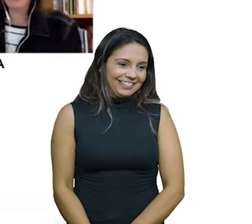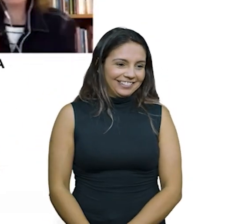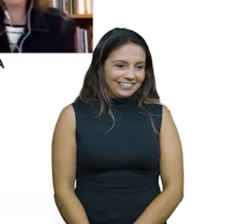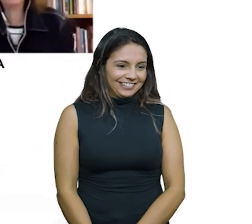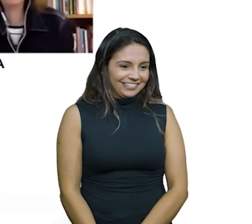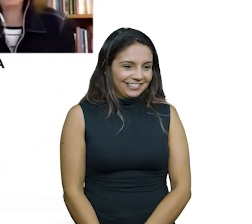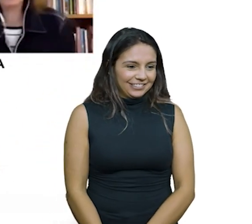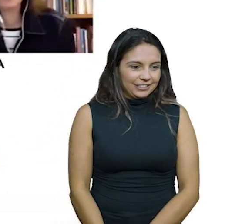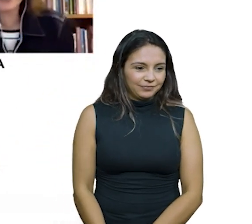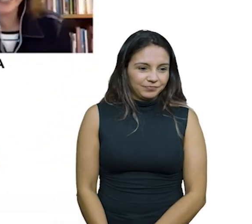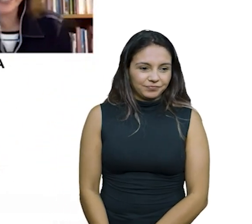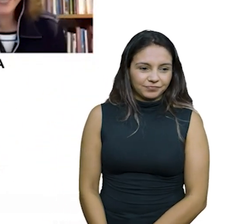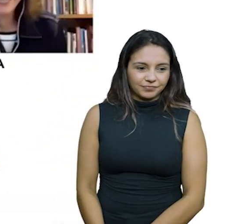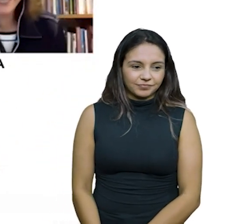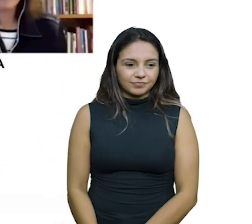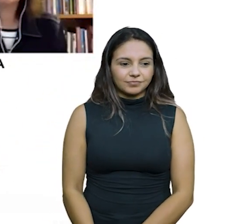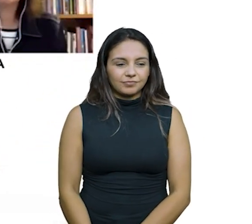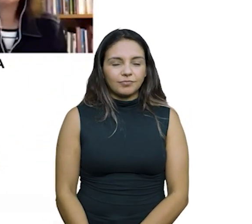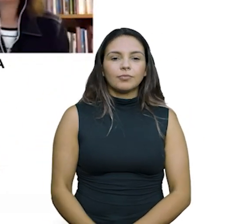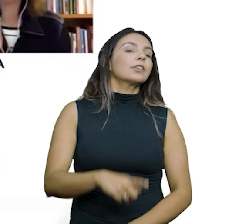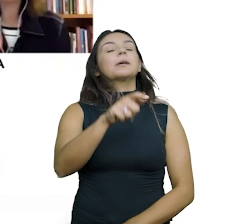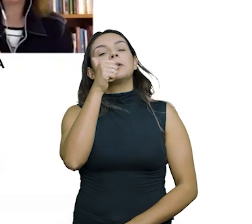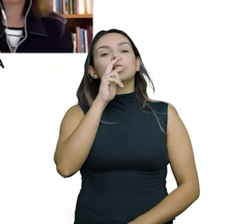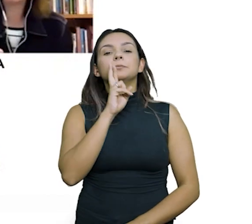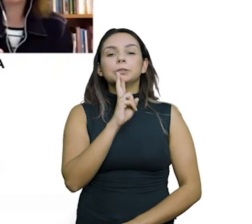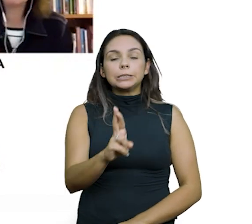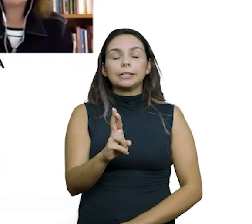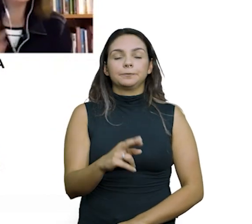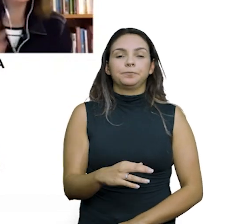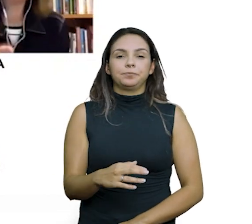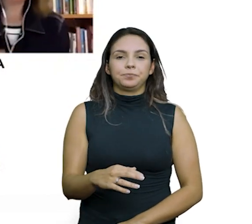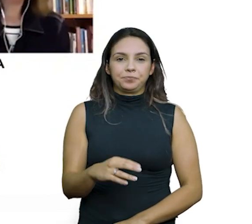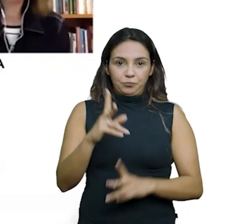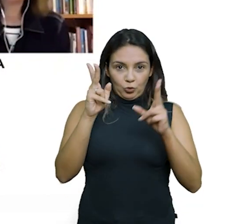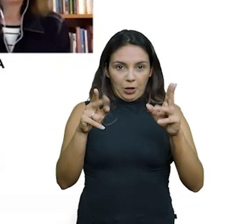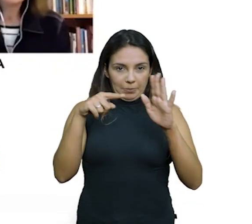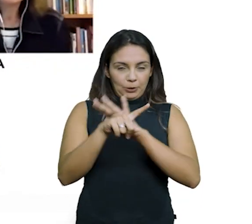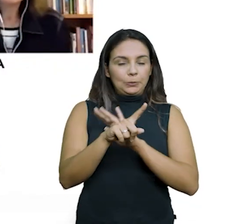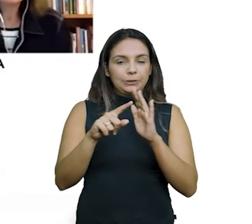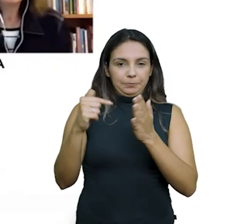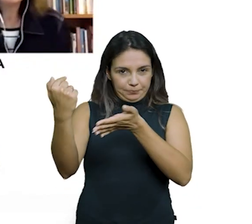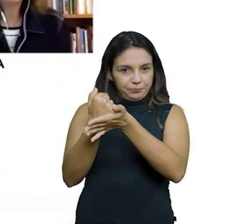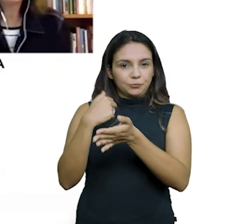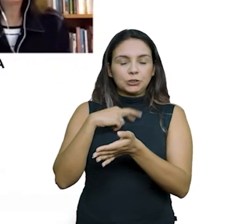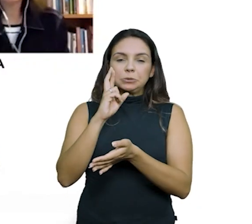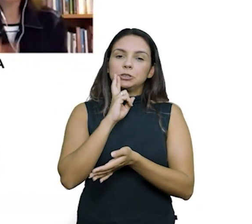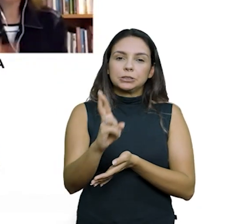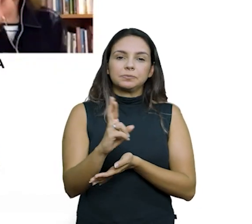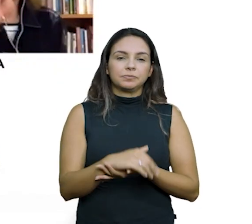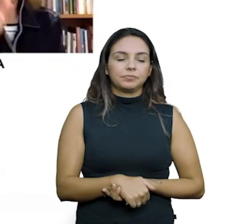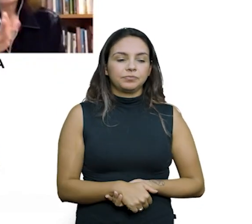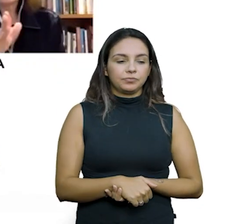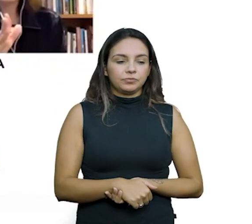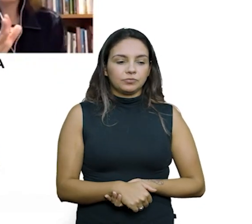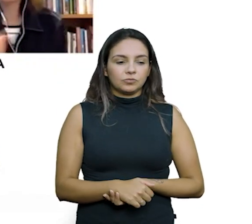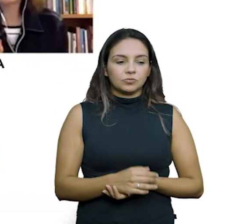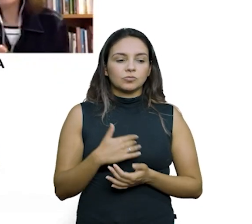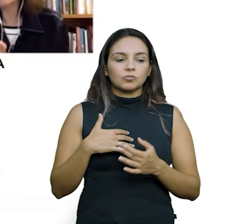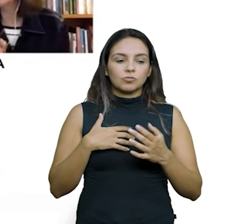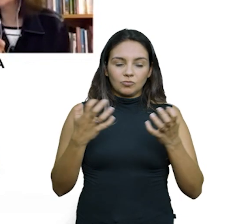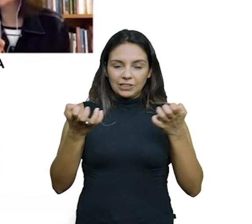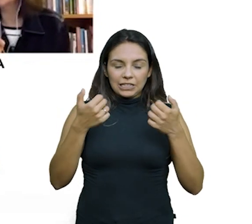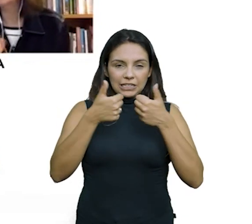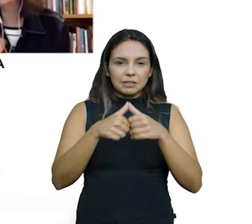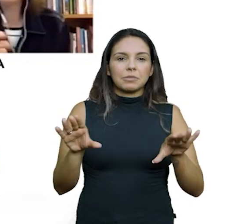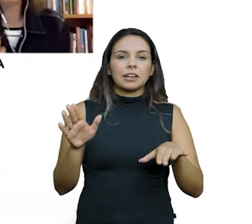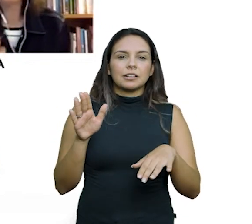Afonso. Leila, Afonso, respondendo pra a sua terminar. pergunta, eu queria, eu vou falar exatamente o que o Rafael falou, eu